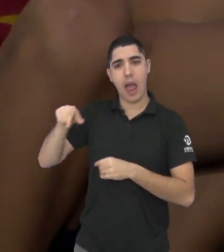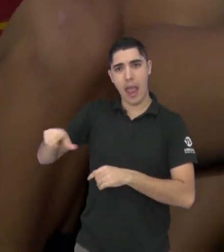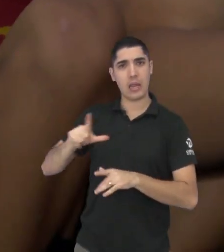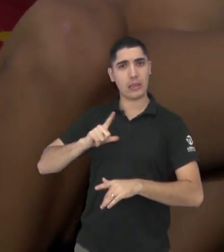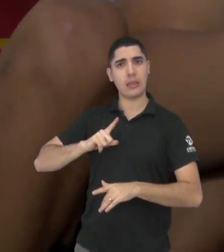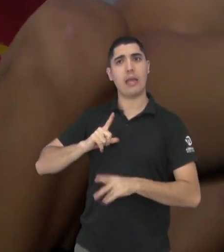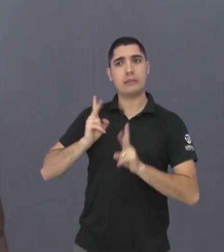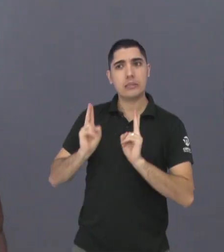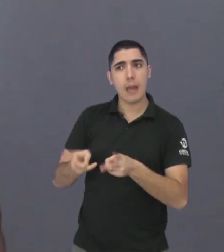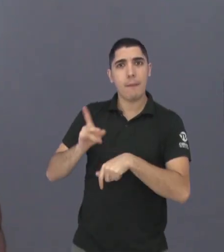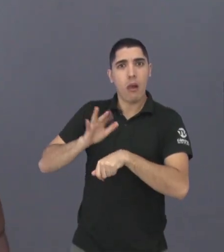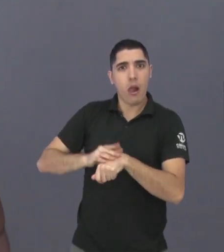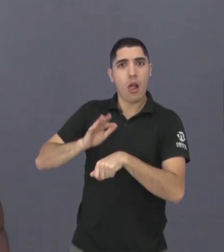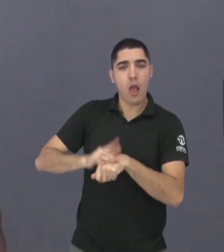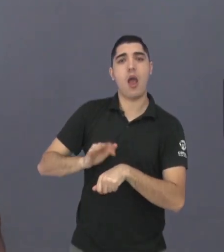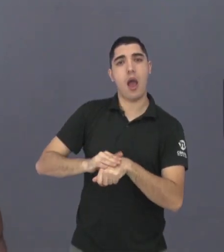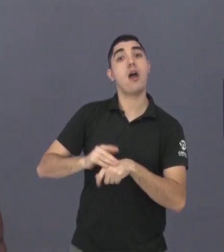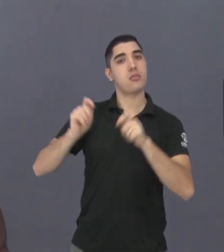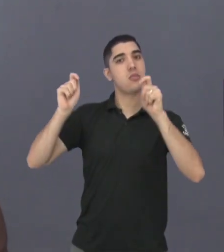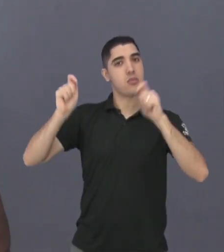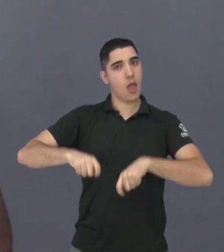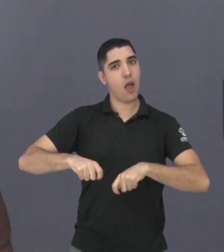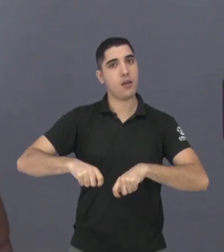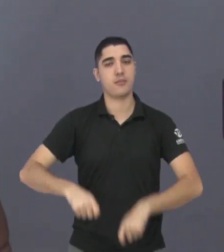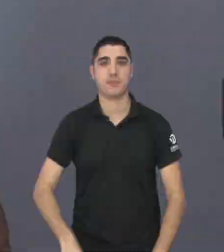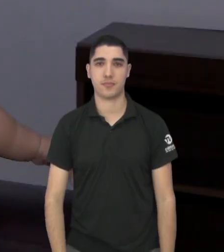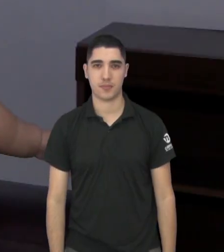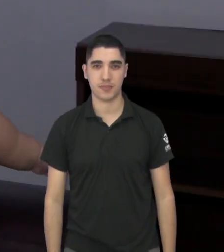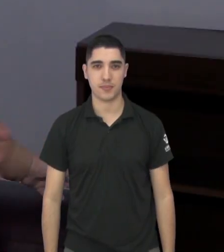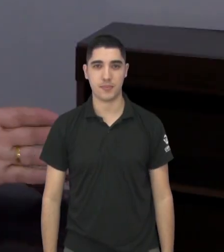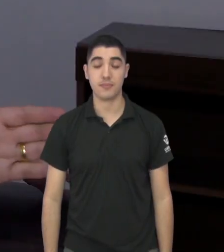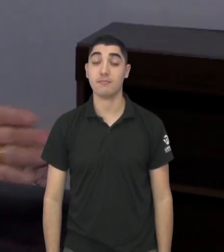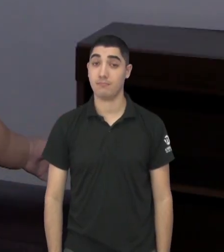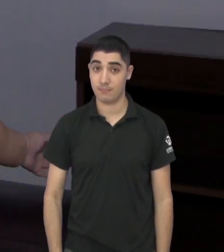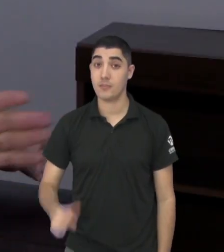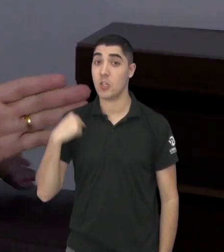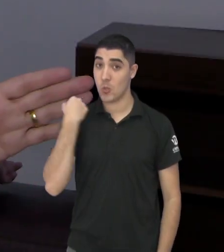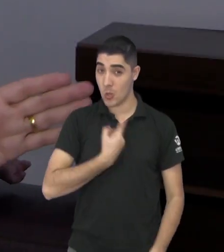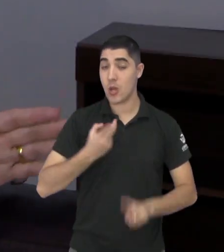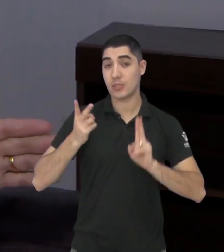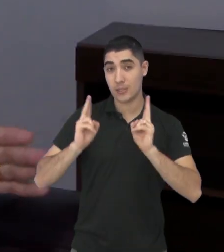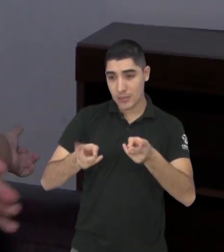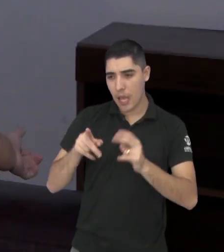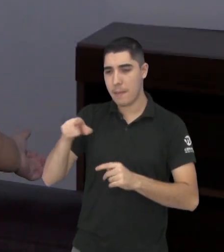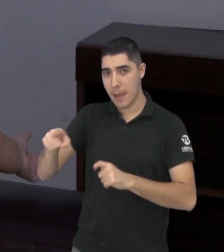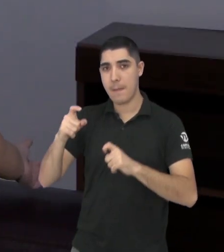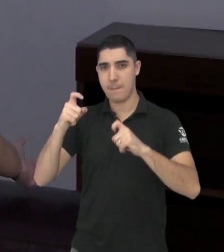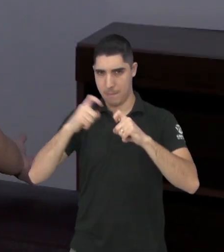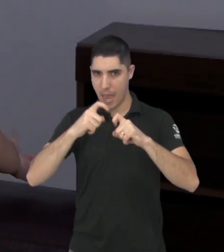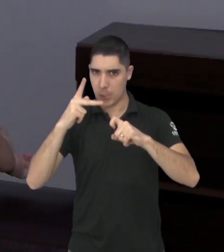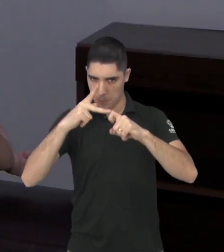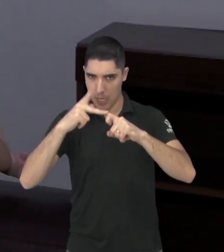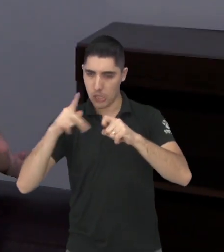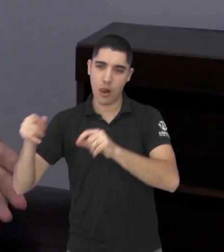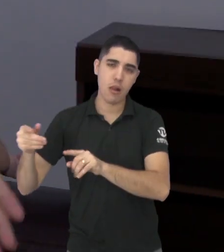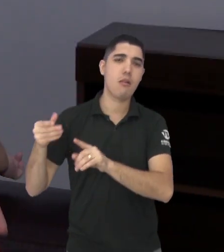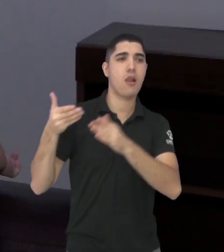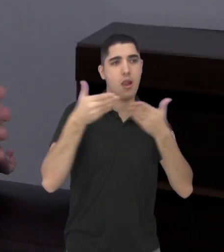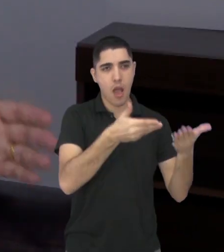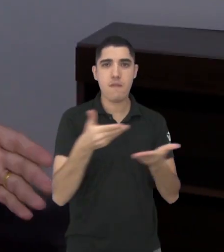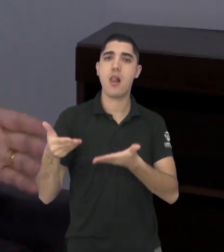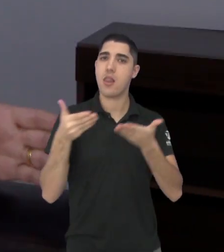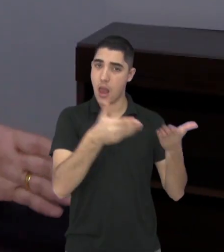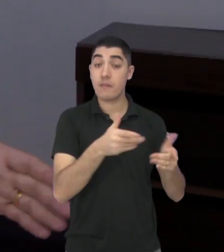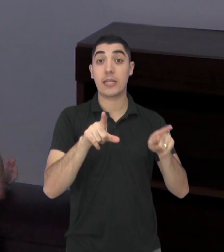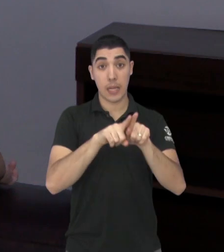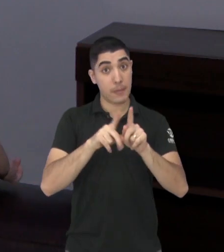quantidade de vezes que as crianças ficam doentes. A gente faz a rotina deles de pediatra mesmo e é sempre recomendado